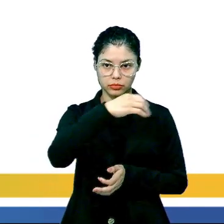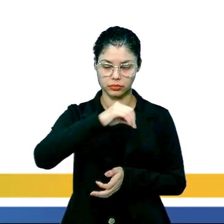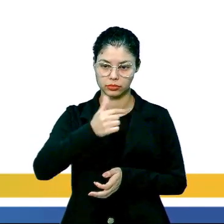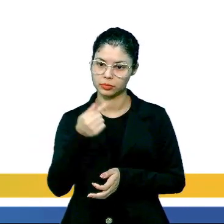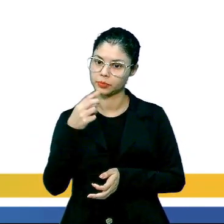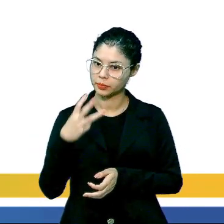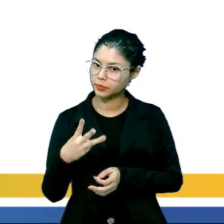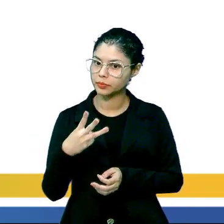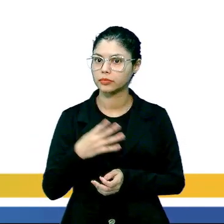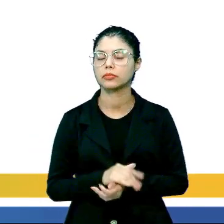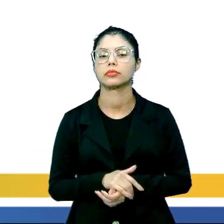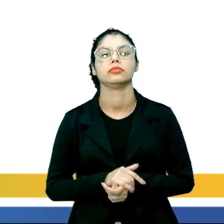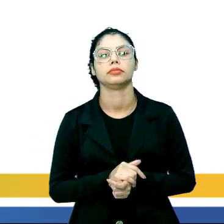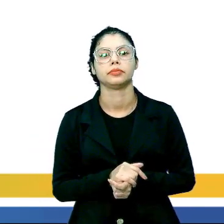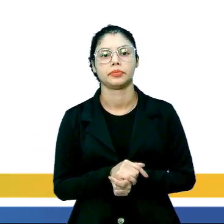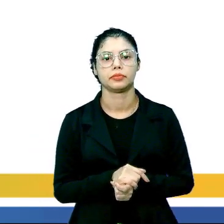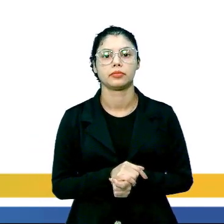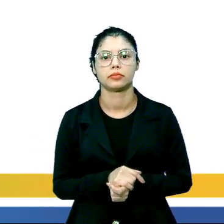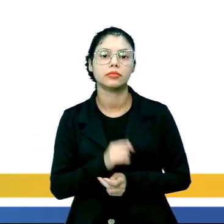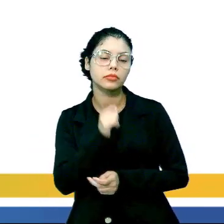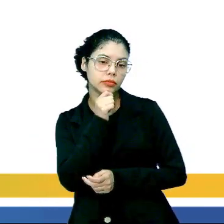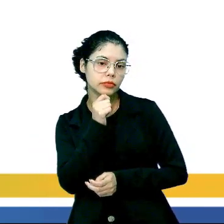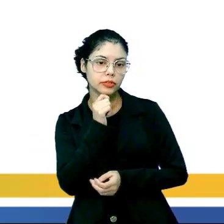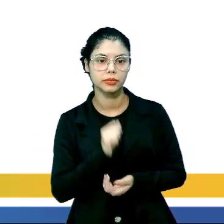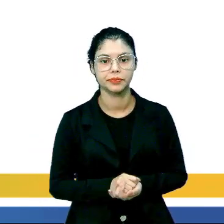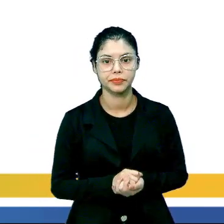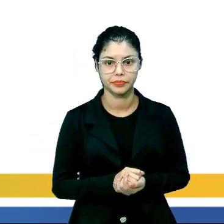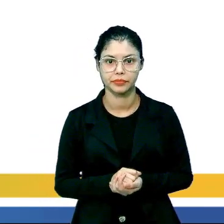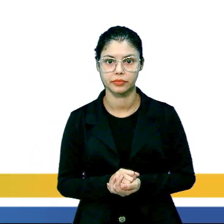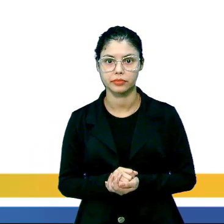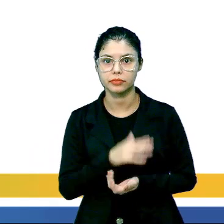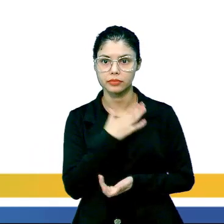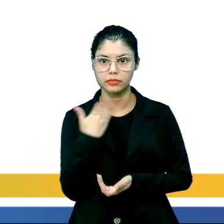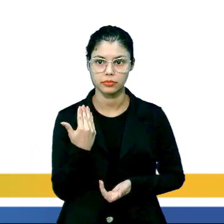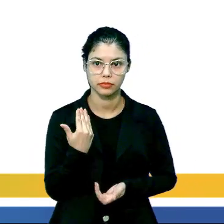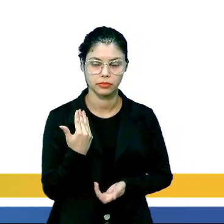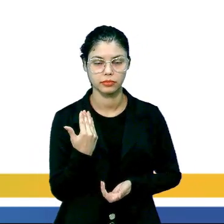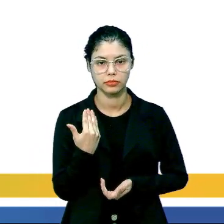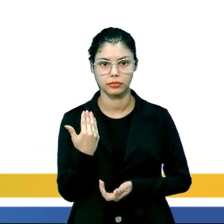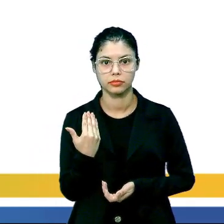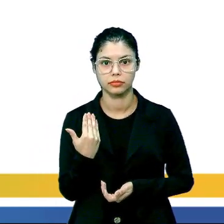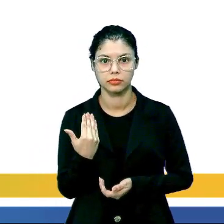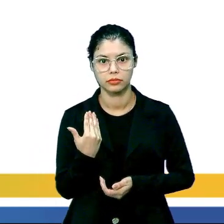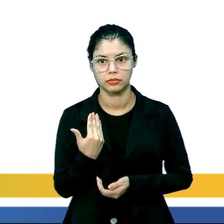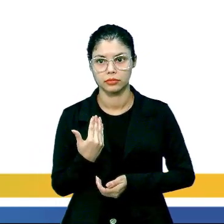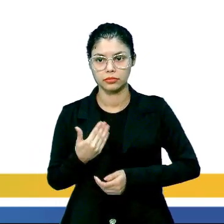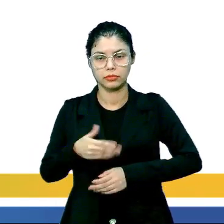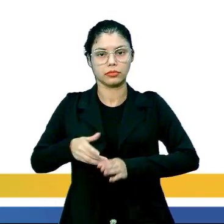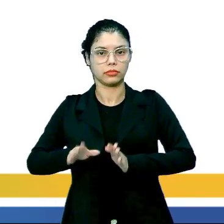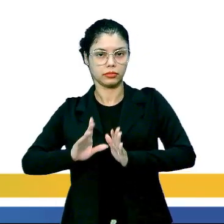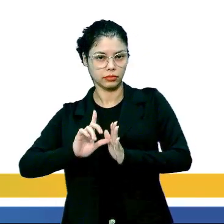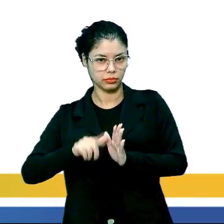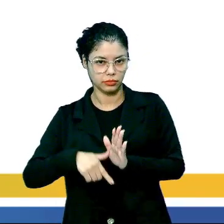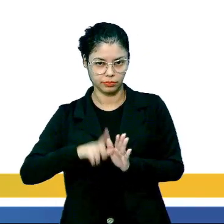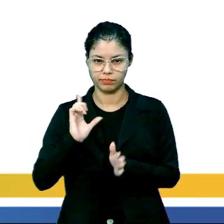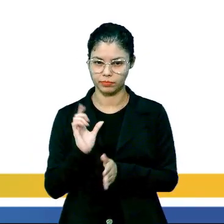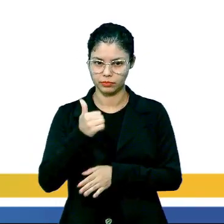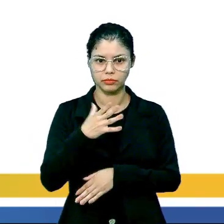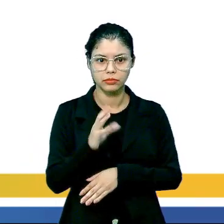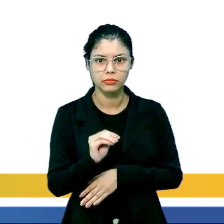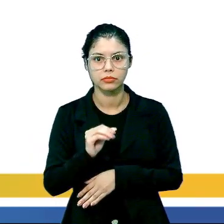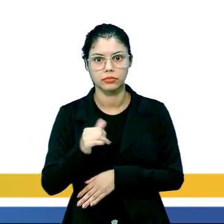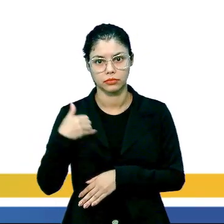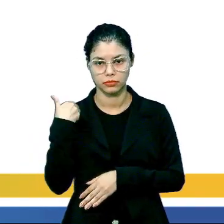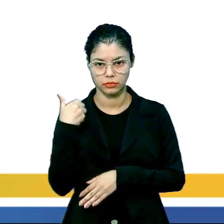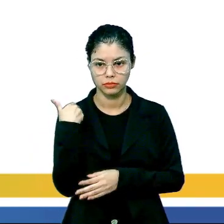1895 e 1973. Portanto, o Adorno morreu aí bem um pouco mais cedo, eu tinha 10 anos de